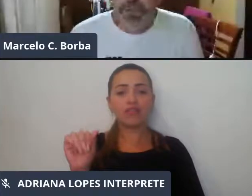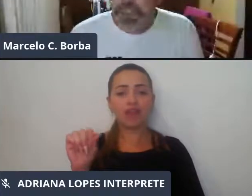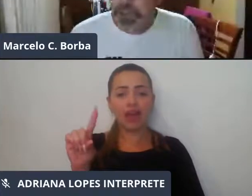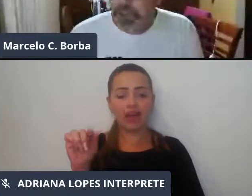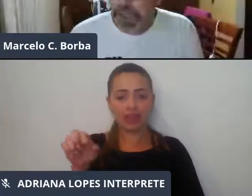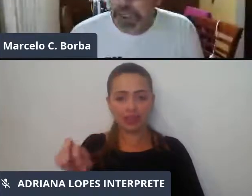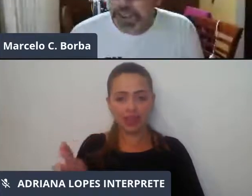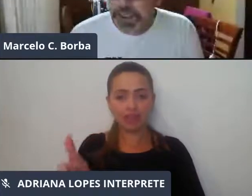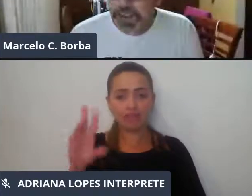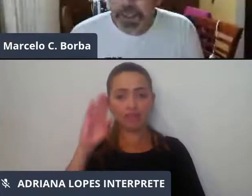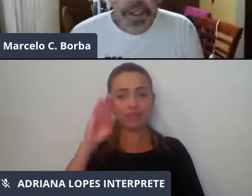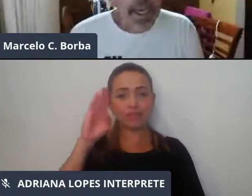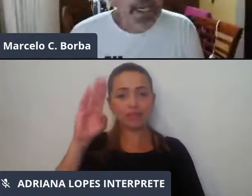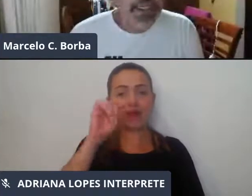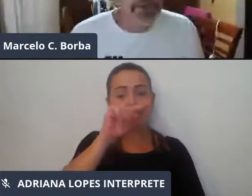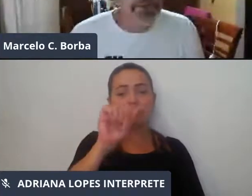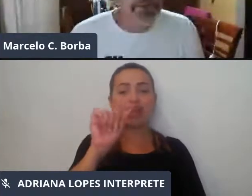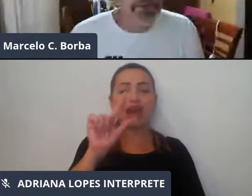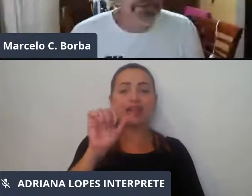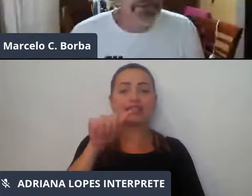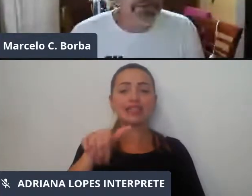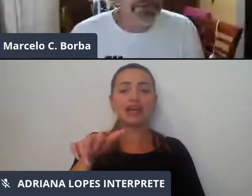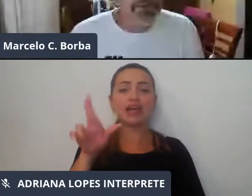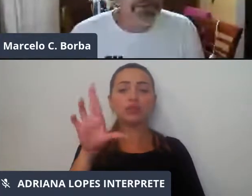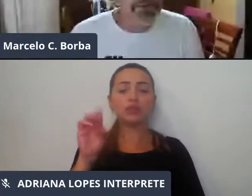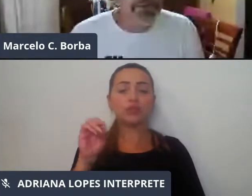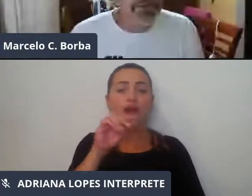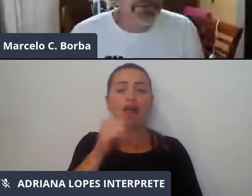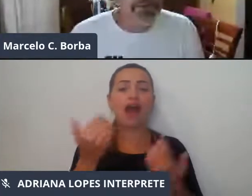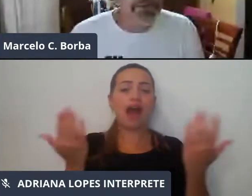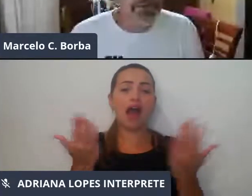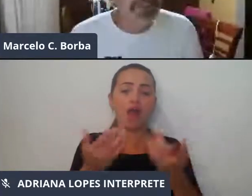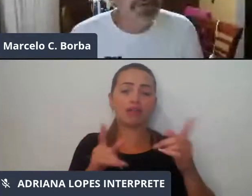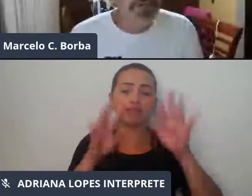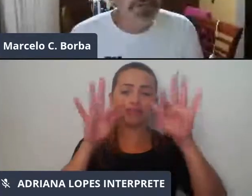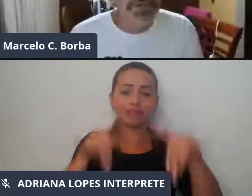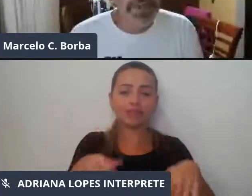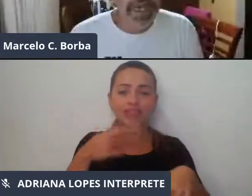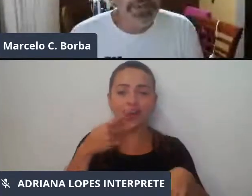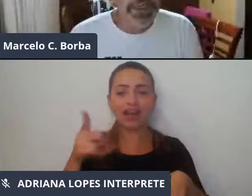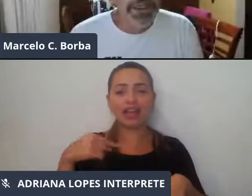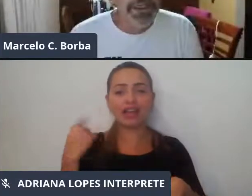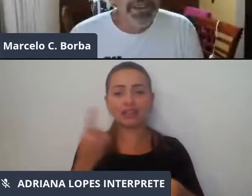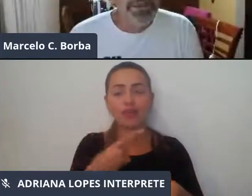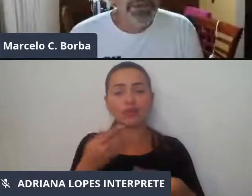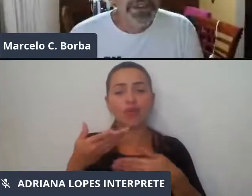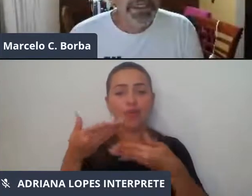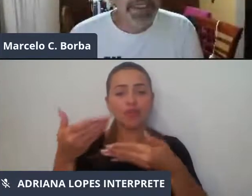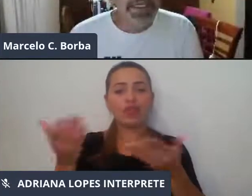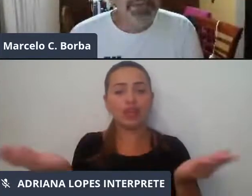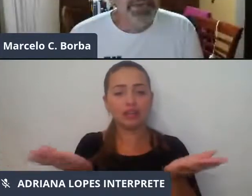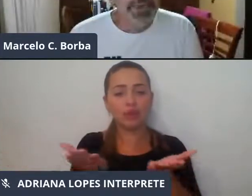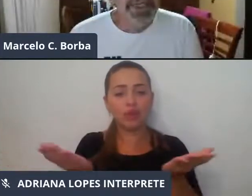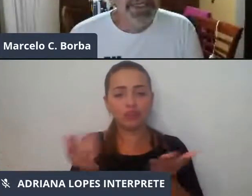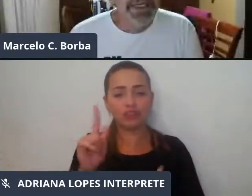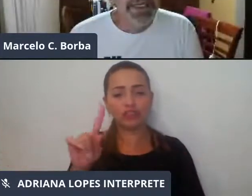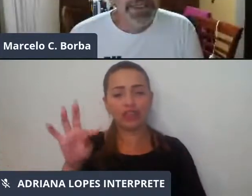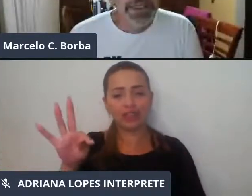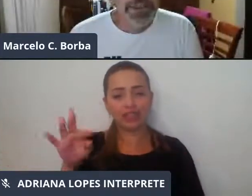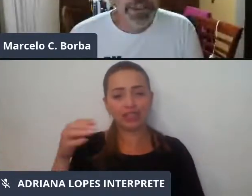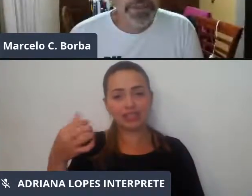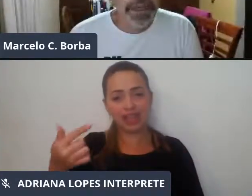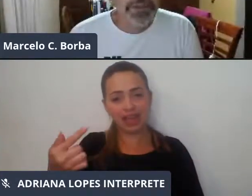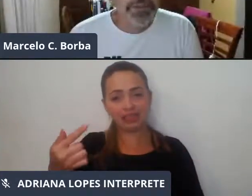e principalmente o Alessandro, a quem eu dou a última palavra aí para as letrinhas subirem, nosso convidado aqui do GT7. Foi um